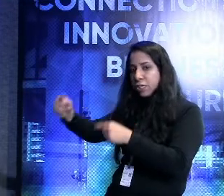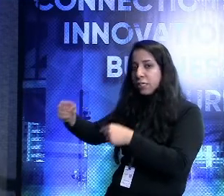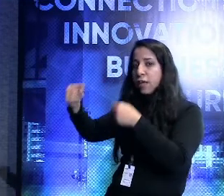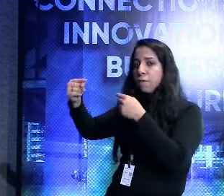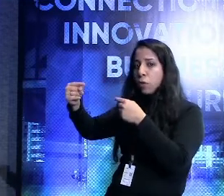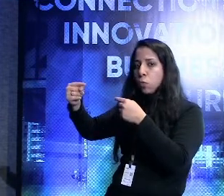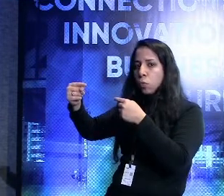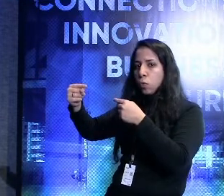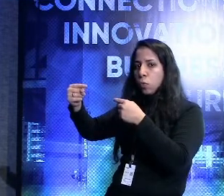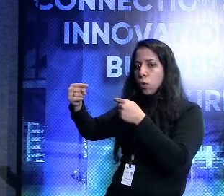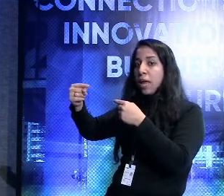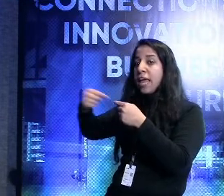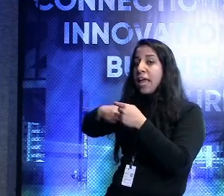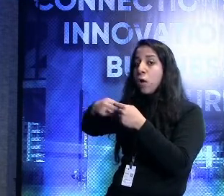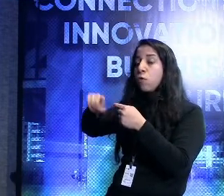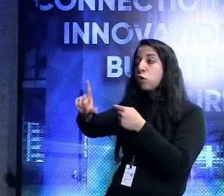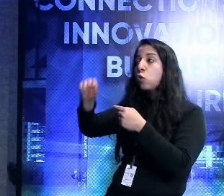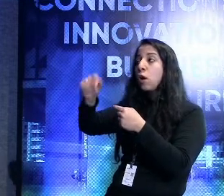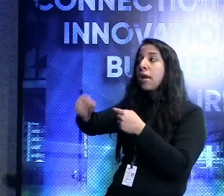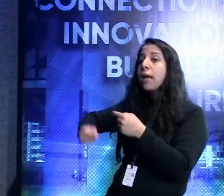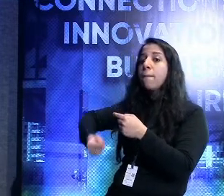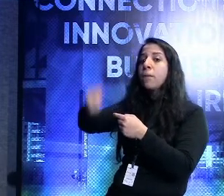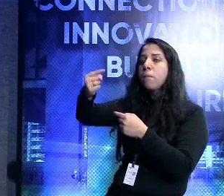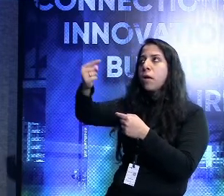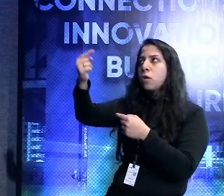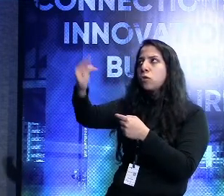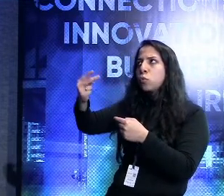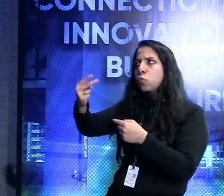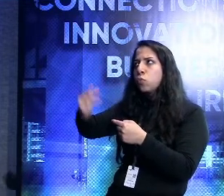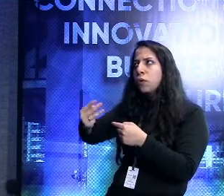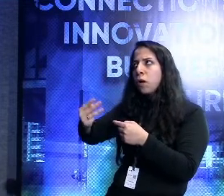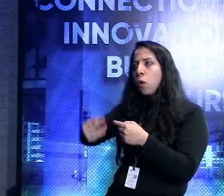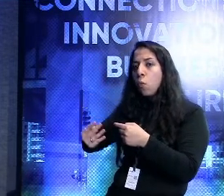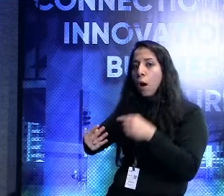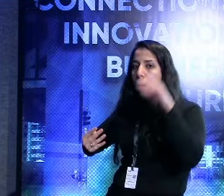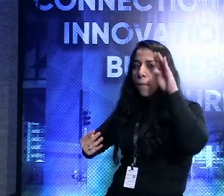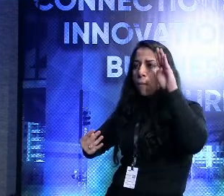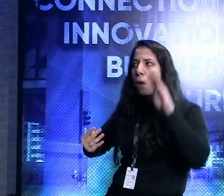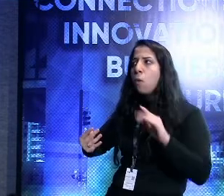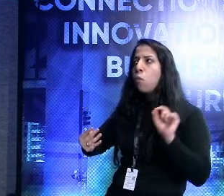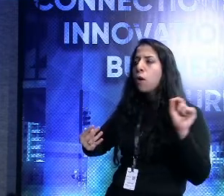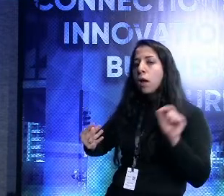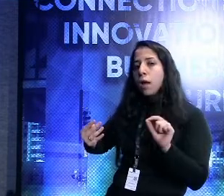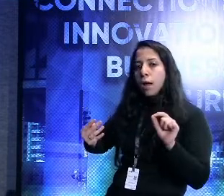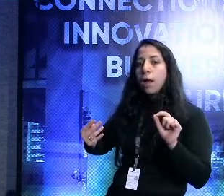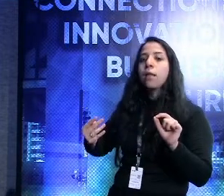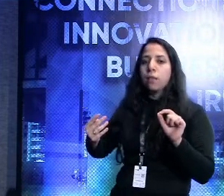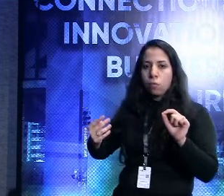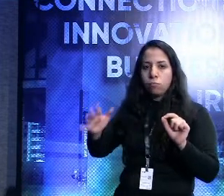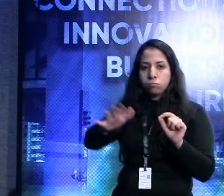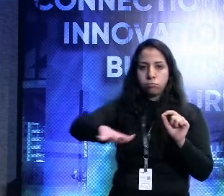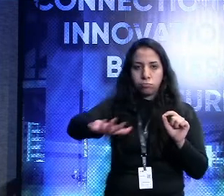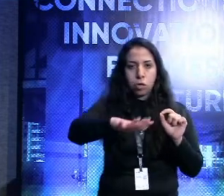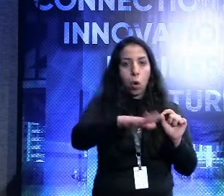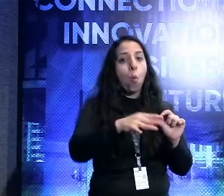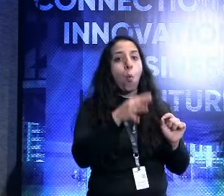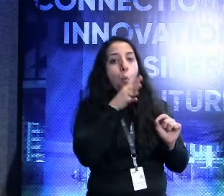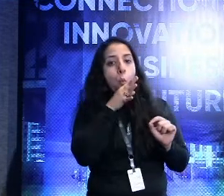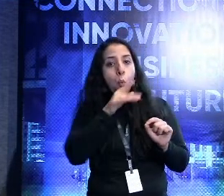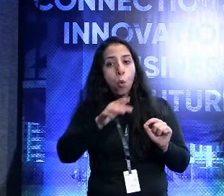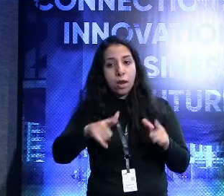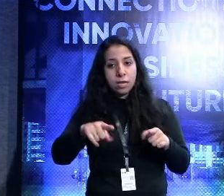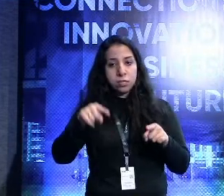consigo priorizar só se eu conhecer um cenário muito bem conhecido, para, de fato, criar produtos que façam sentido, né, tanto para o cliente quanto para o